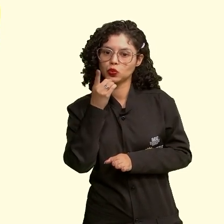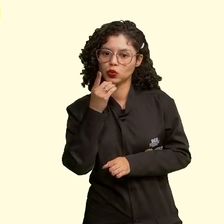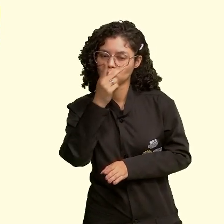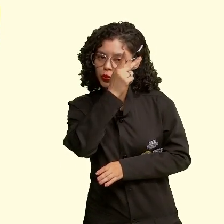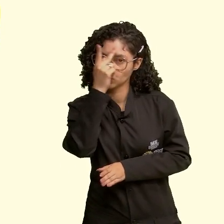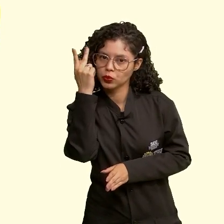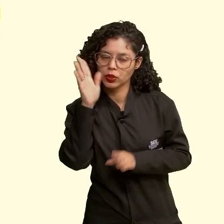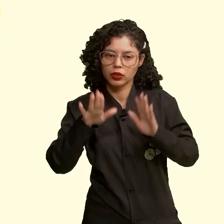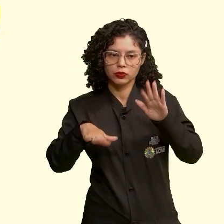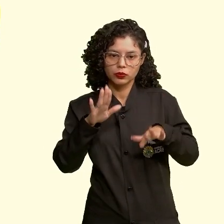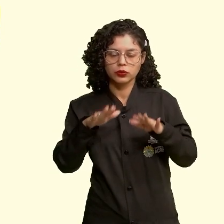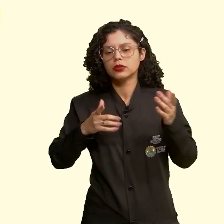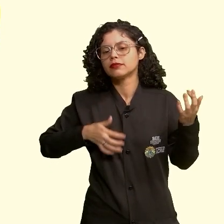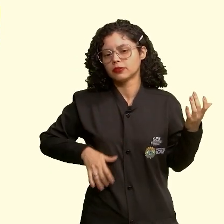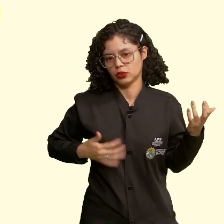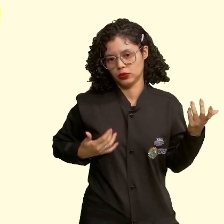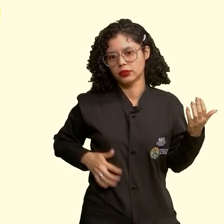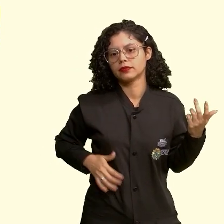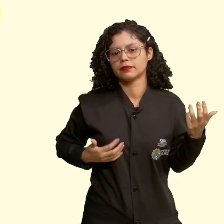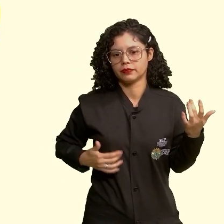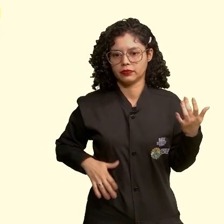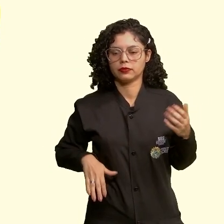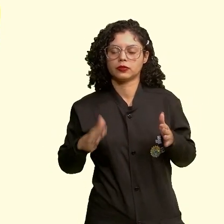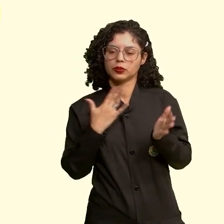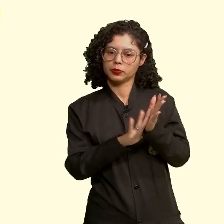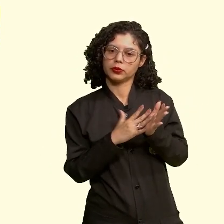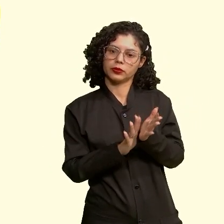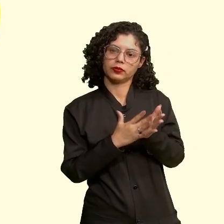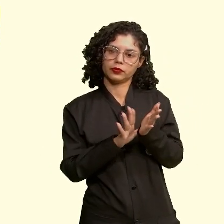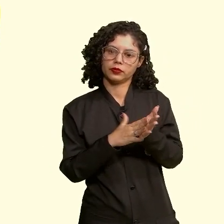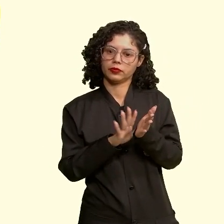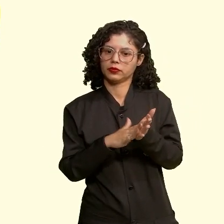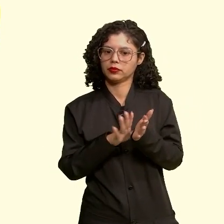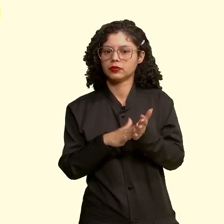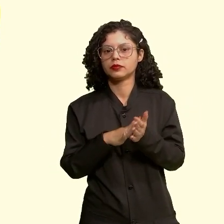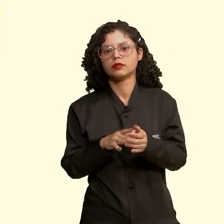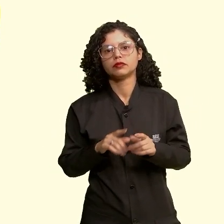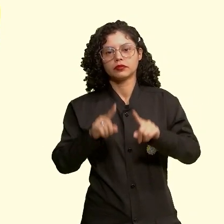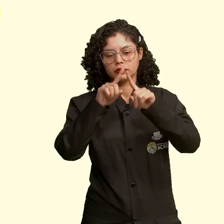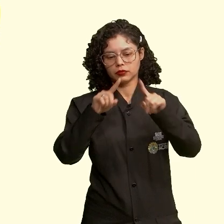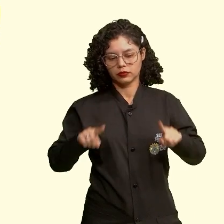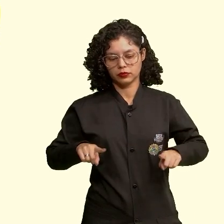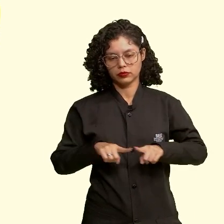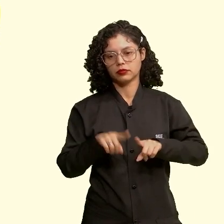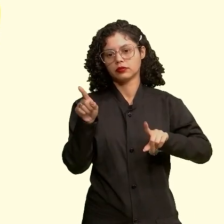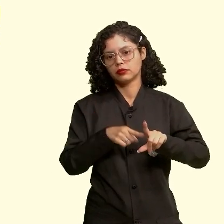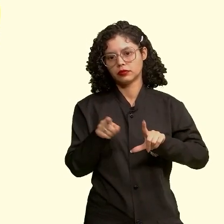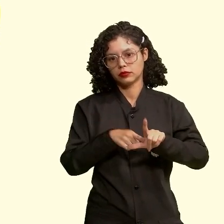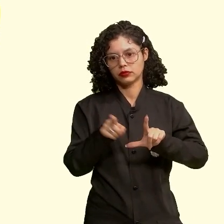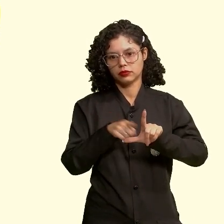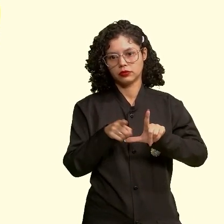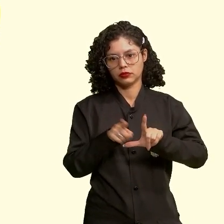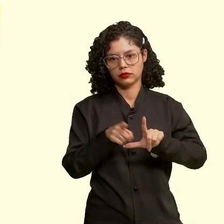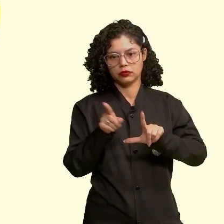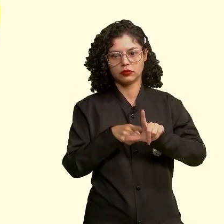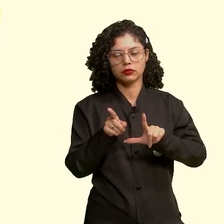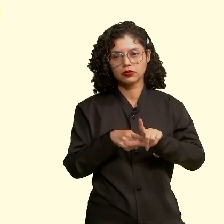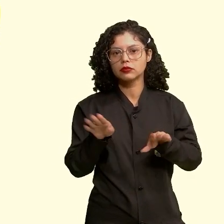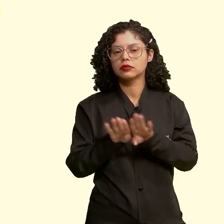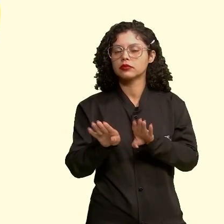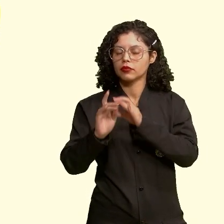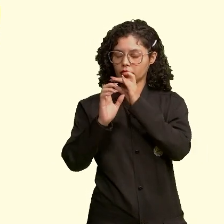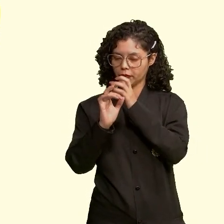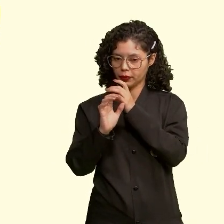Às vezes é um violão, um pandeiro, até um triângulo, né? Mas os instrumentos de sopro, os